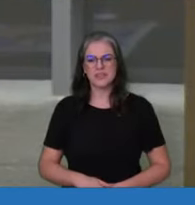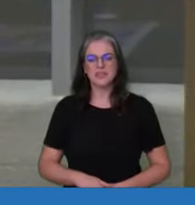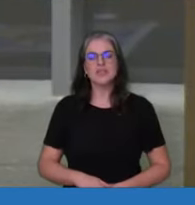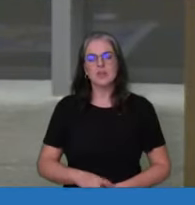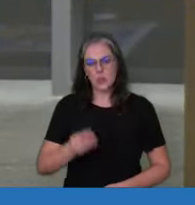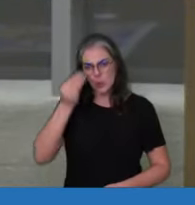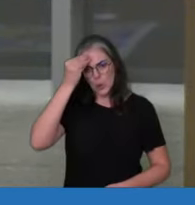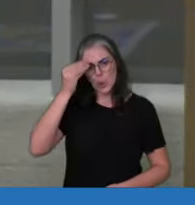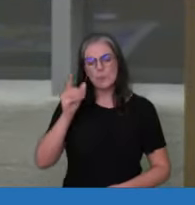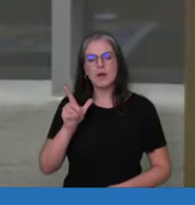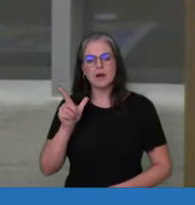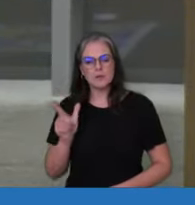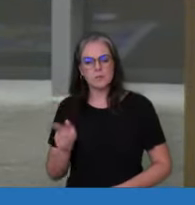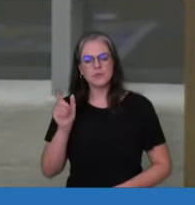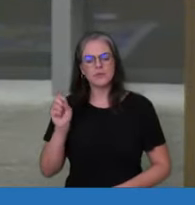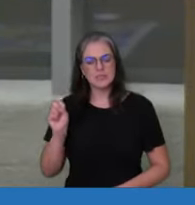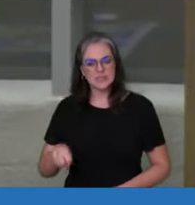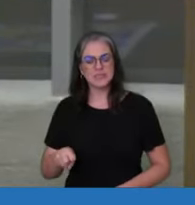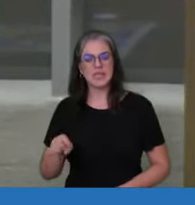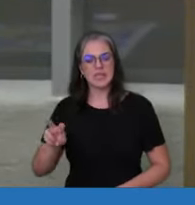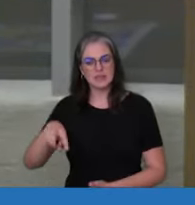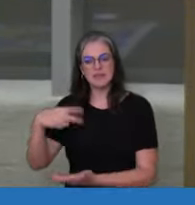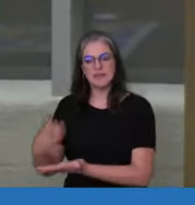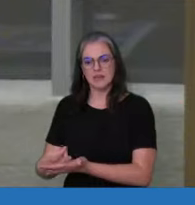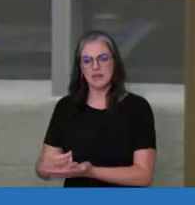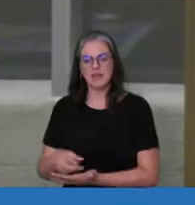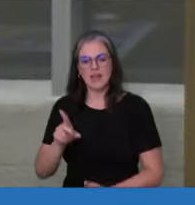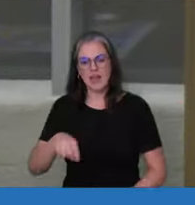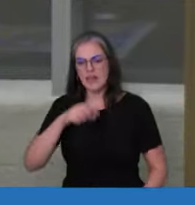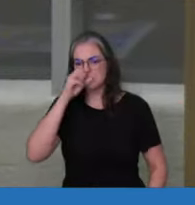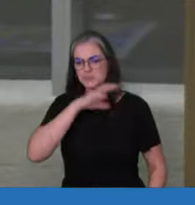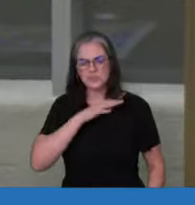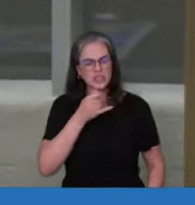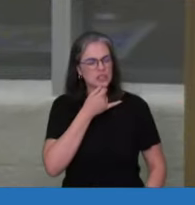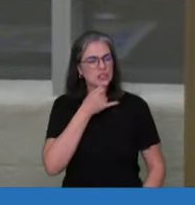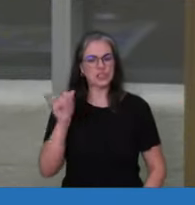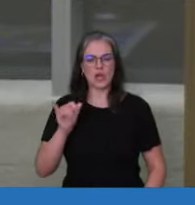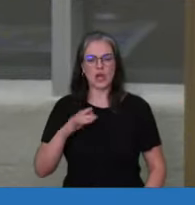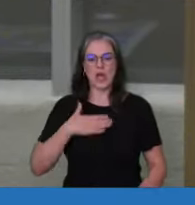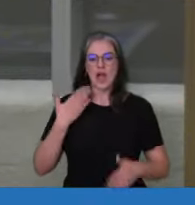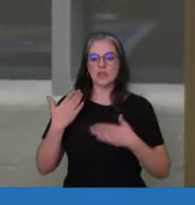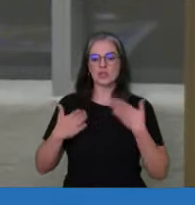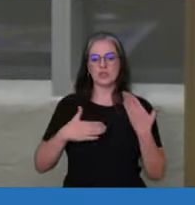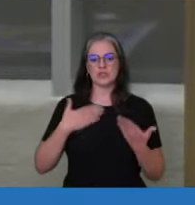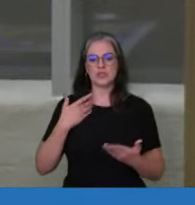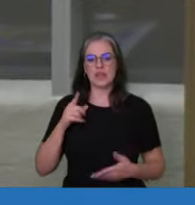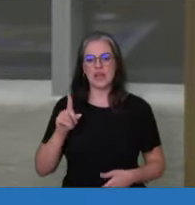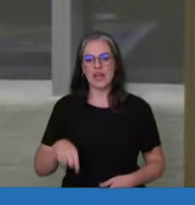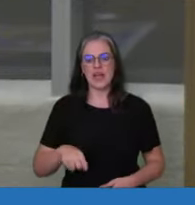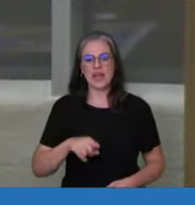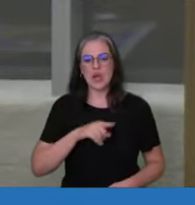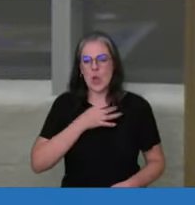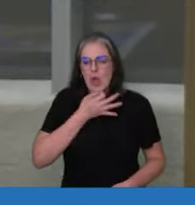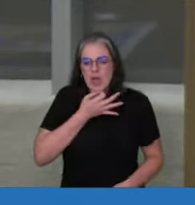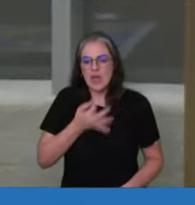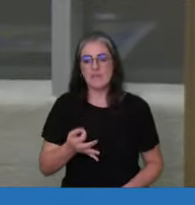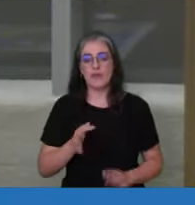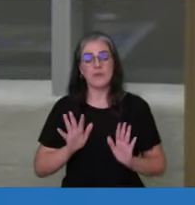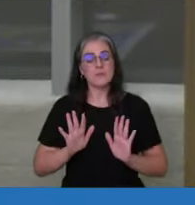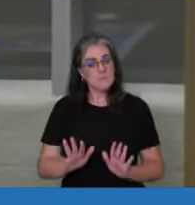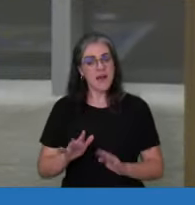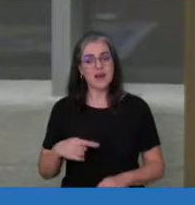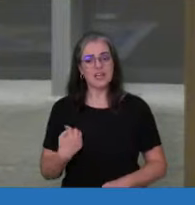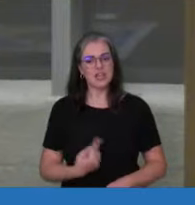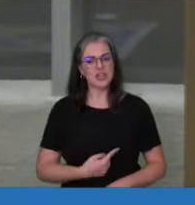executou a nossa companheira. É brutal, é chocante, é assustador, é desolador, mas nós